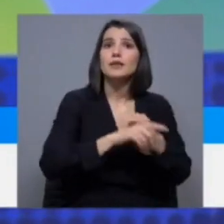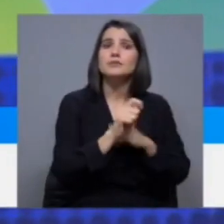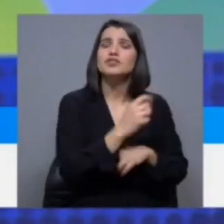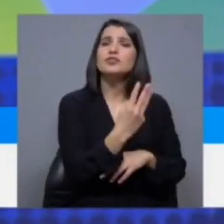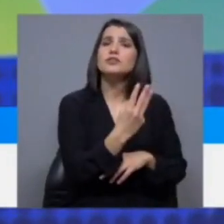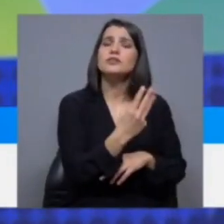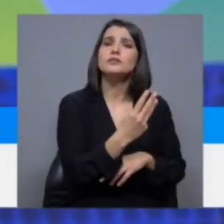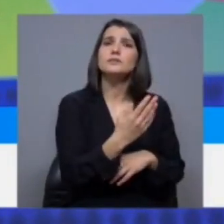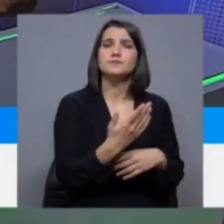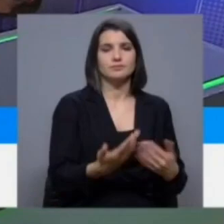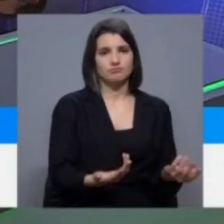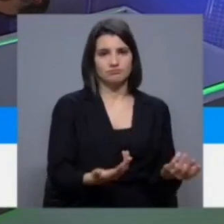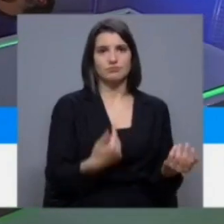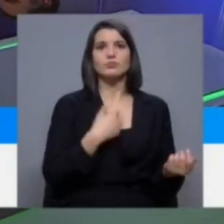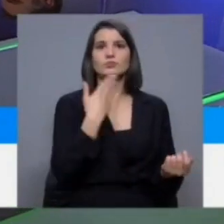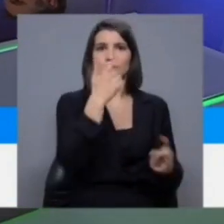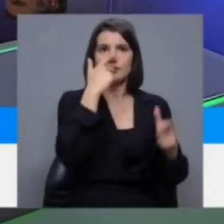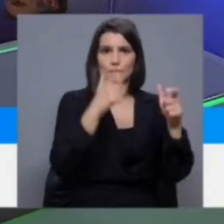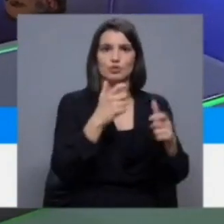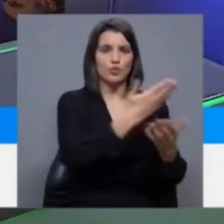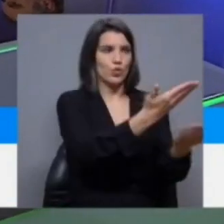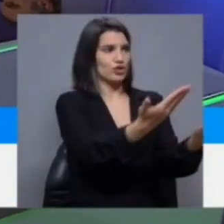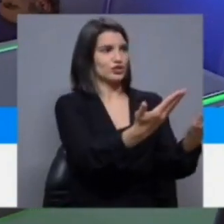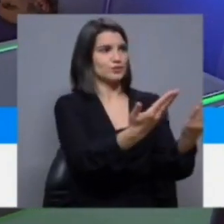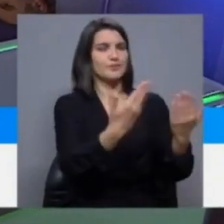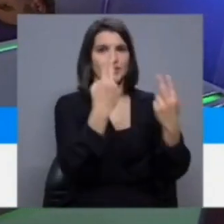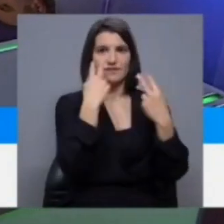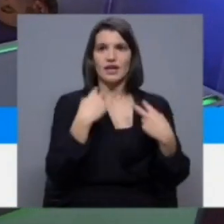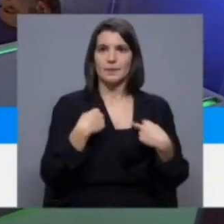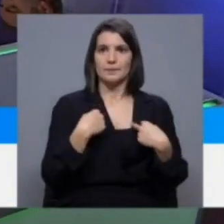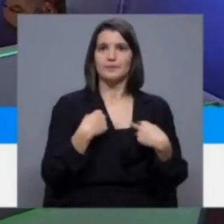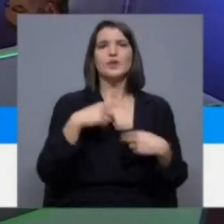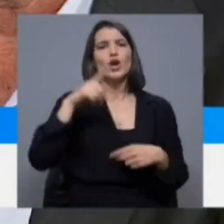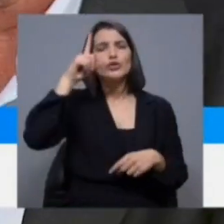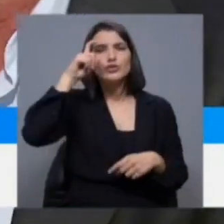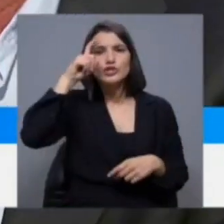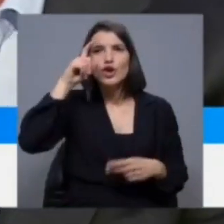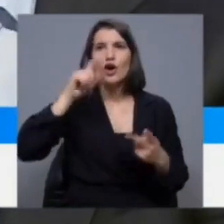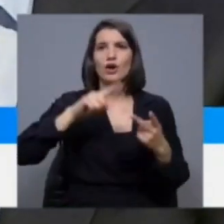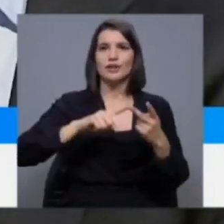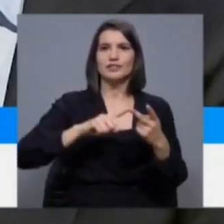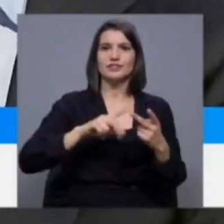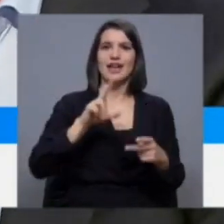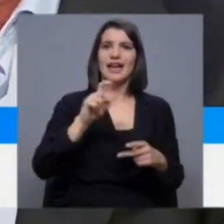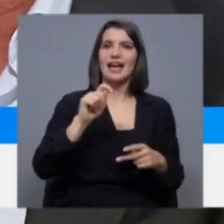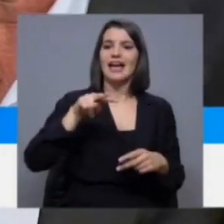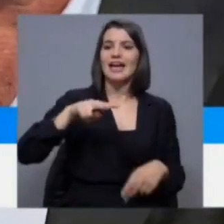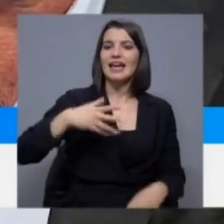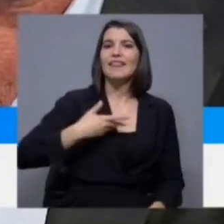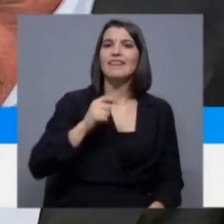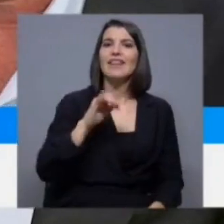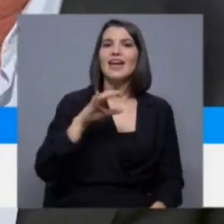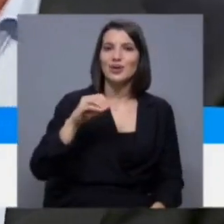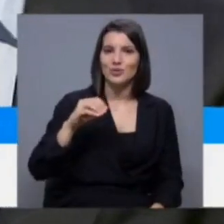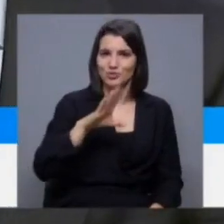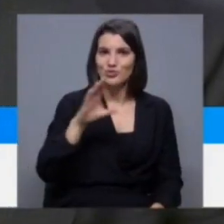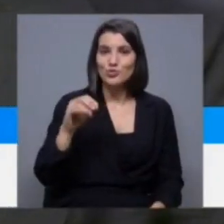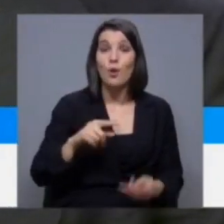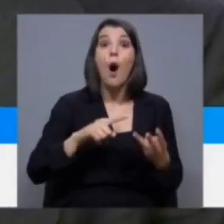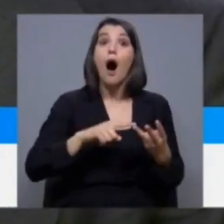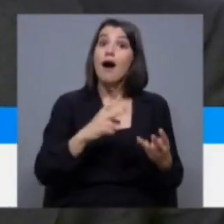máximo de três meses hora eu peço às pessoas que não estão a ver em casa os dez Sócrates os rendeiros desta vida é